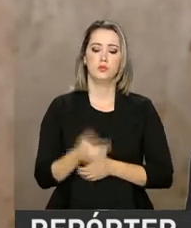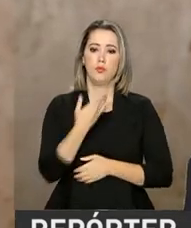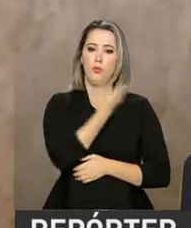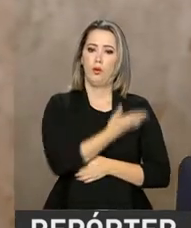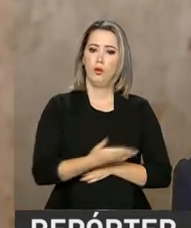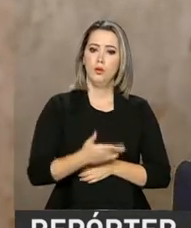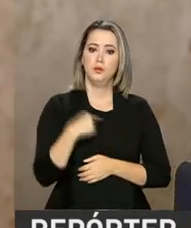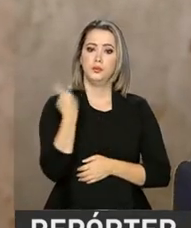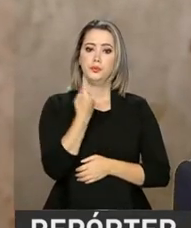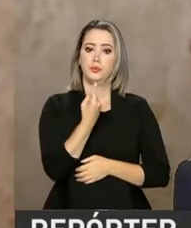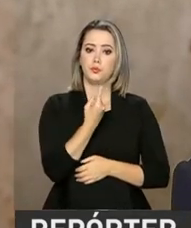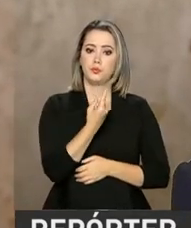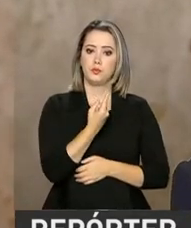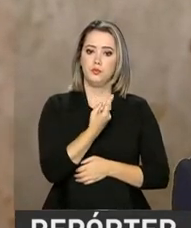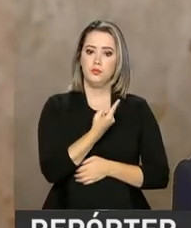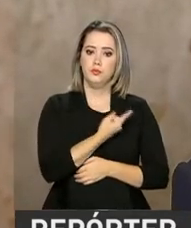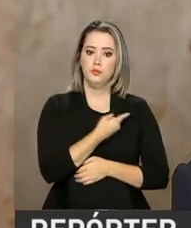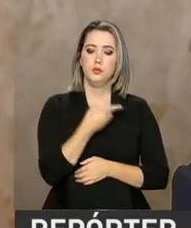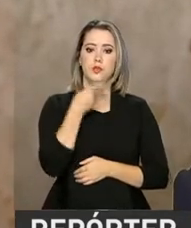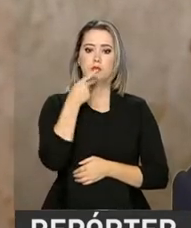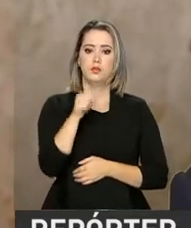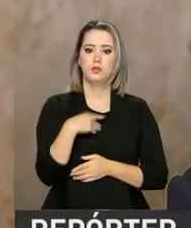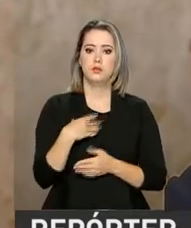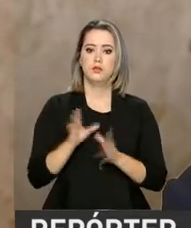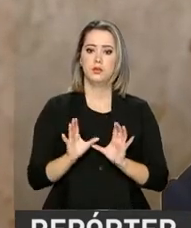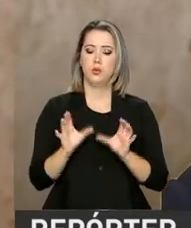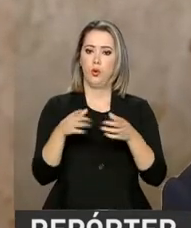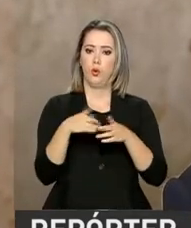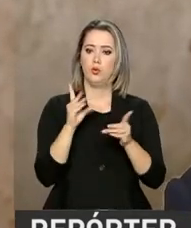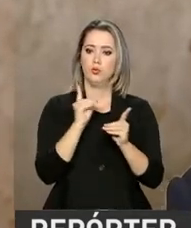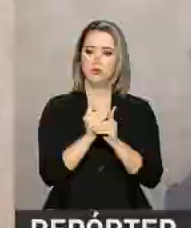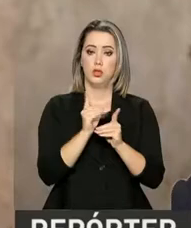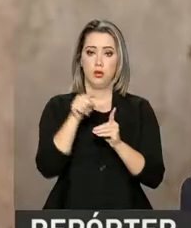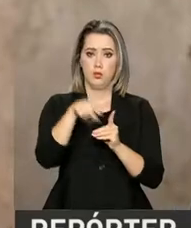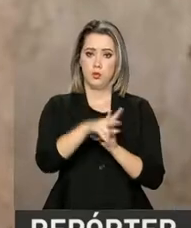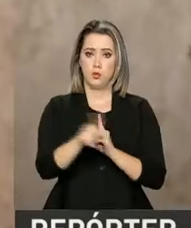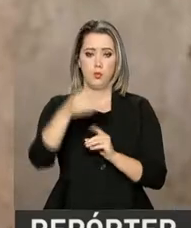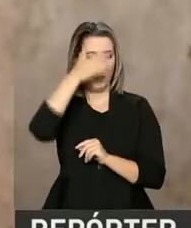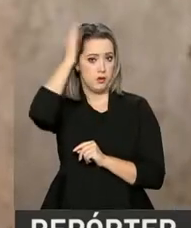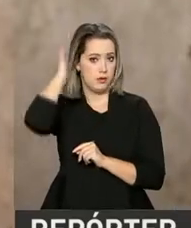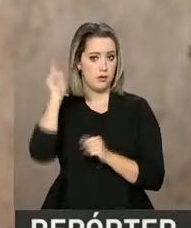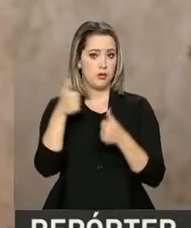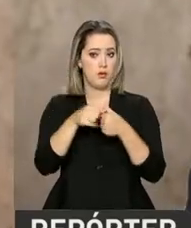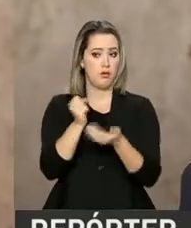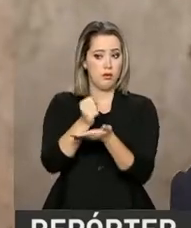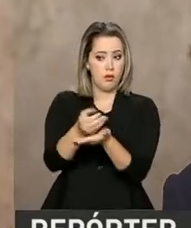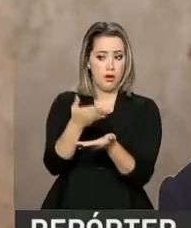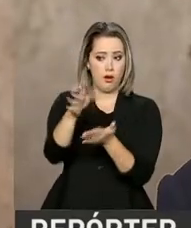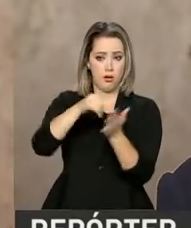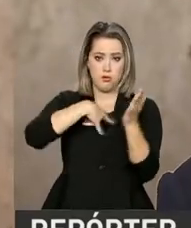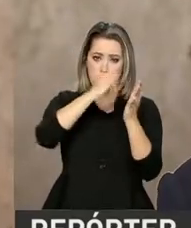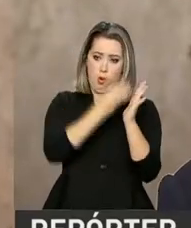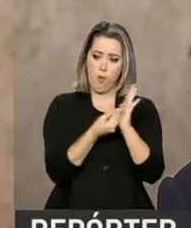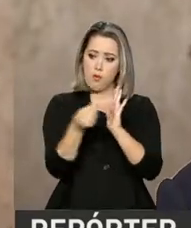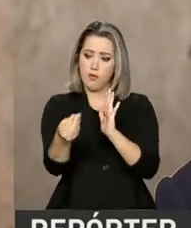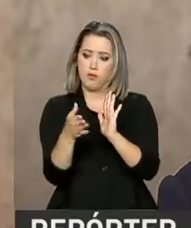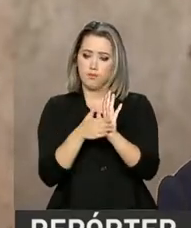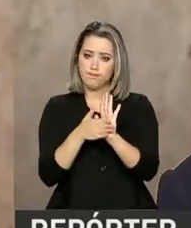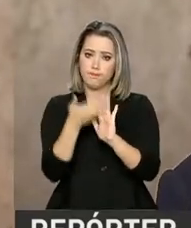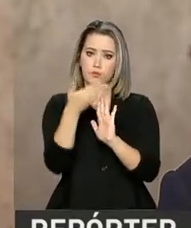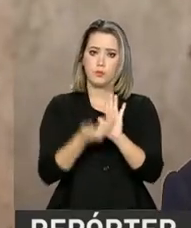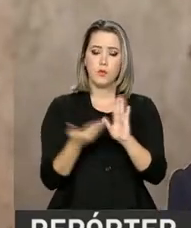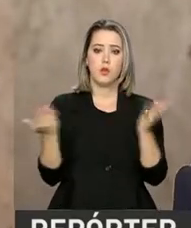combinamos de fazer essa apresentação entrega pra ele hoje pessoalmente se nesse instante o congresso nacional cumprirá sua